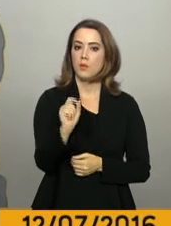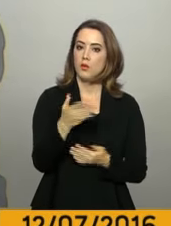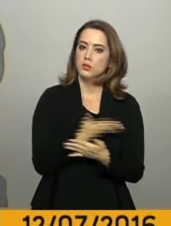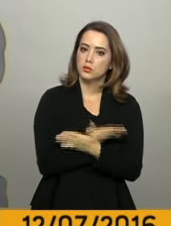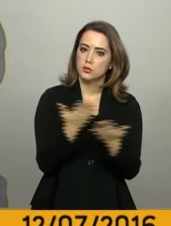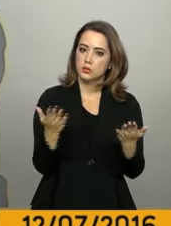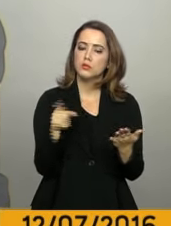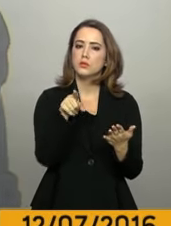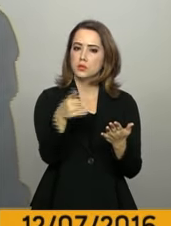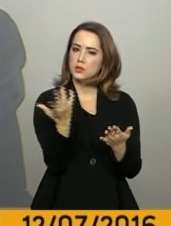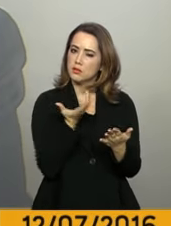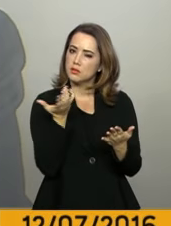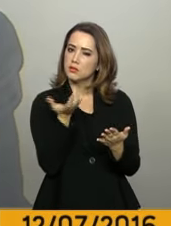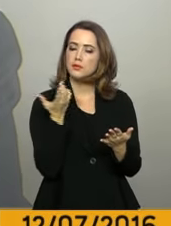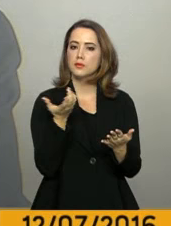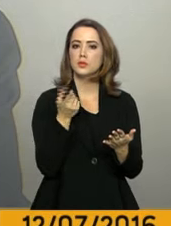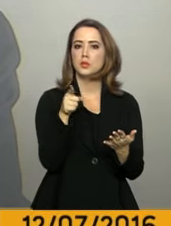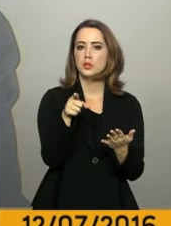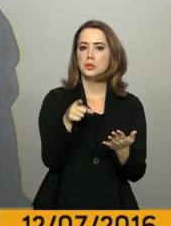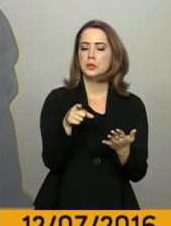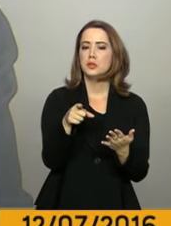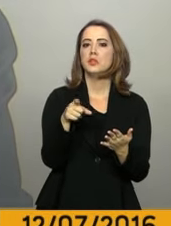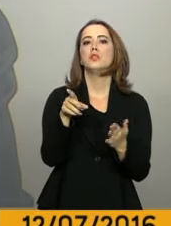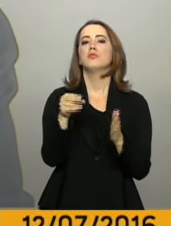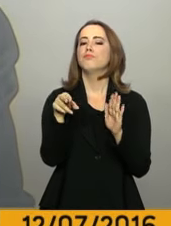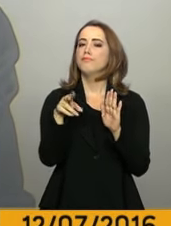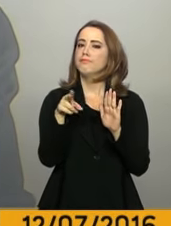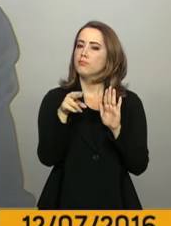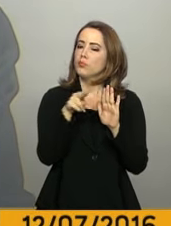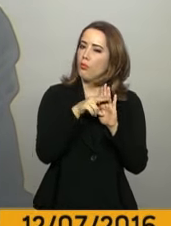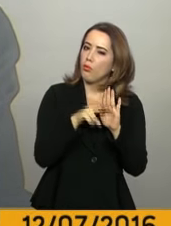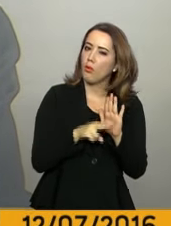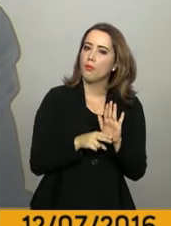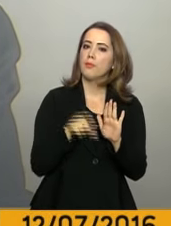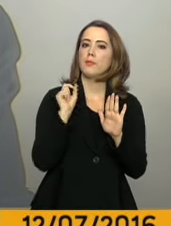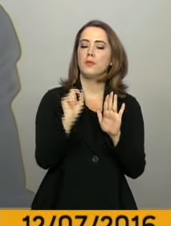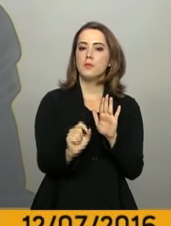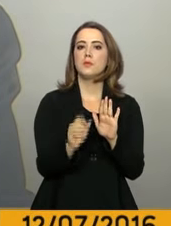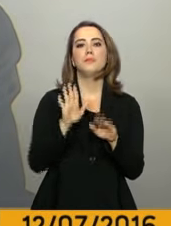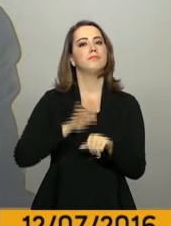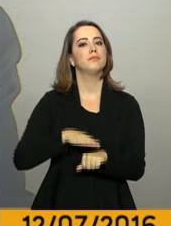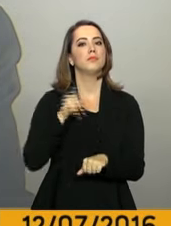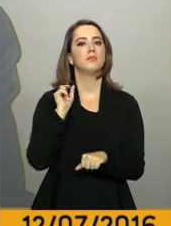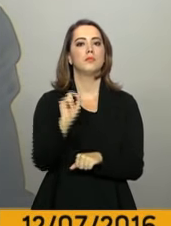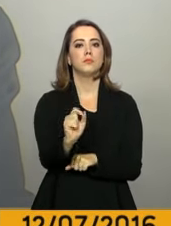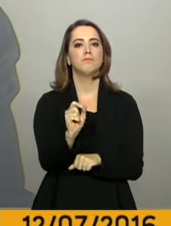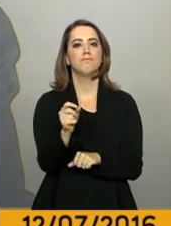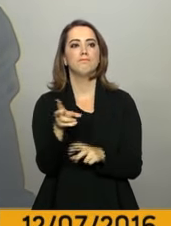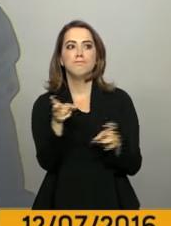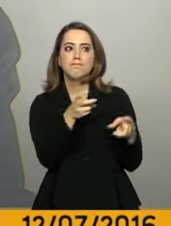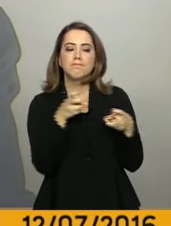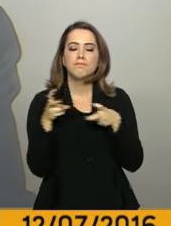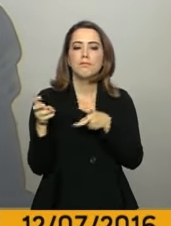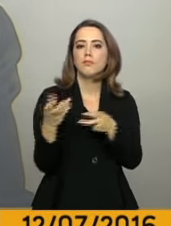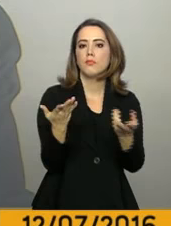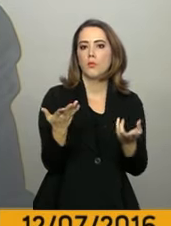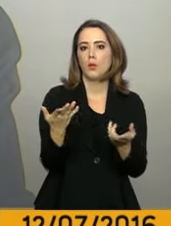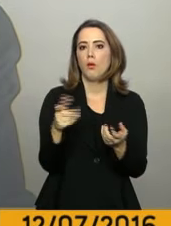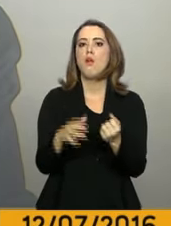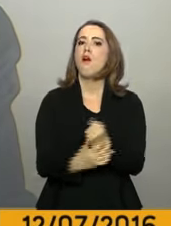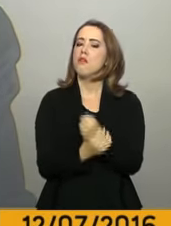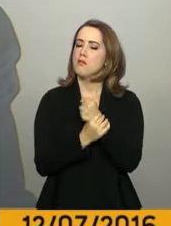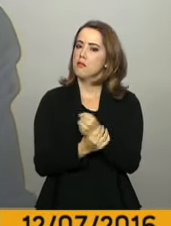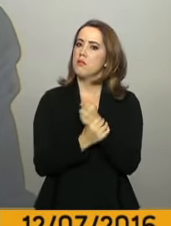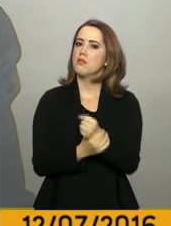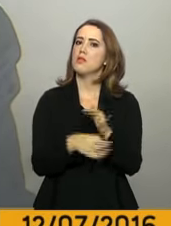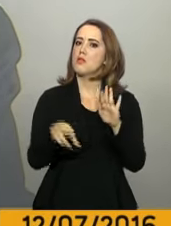senhores pleiteiam eh dados que são mais do que eh digamos assim observáveis o tema da segurança